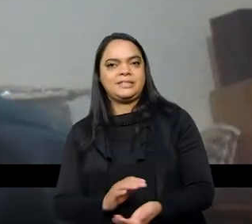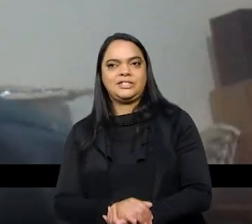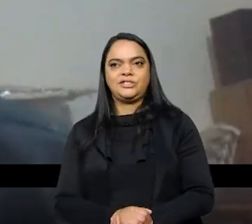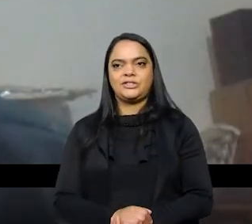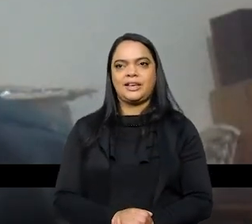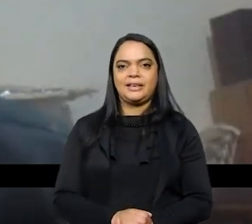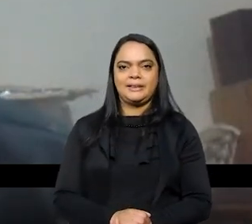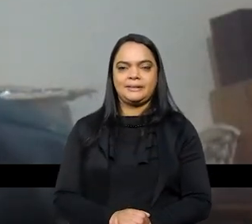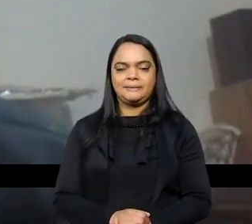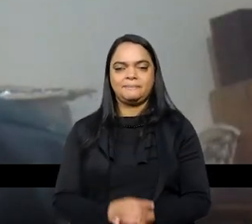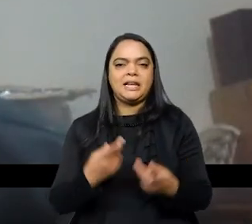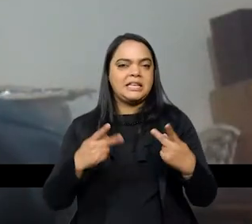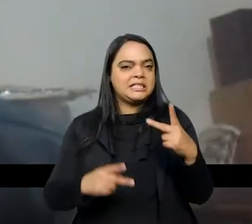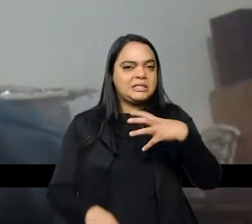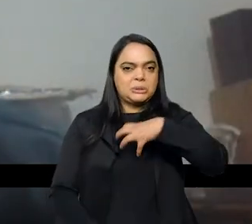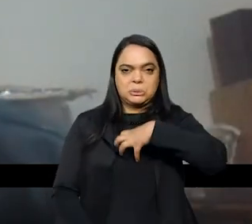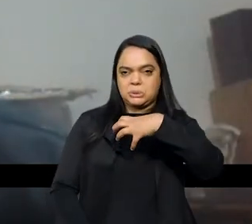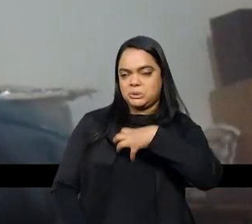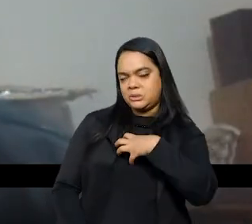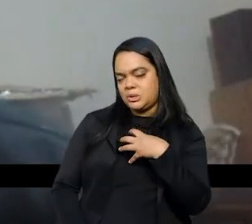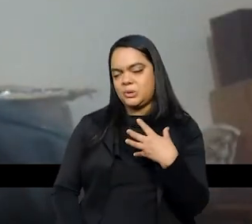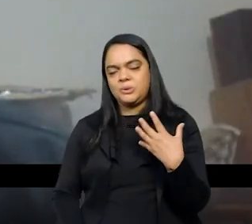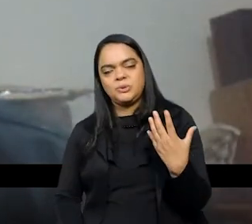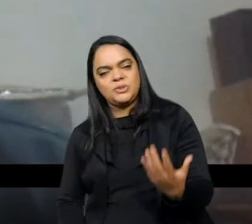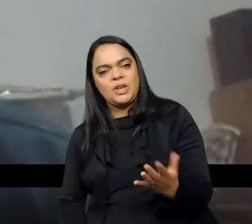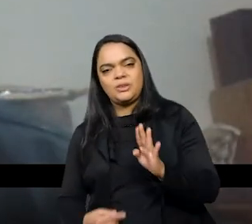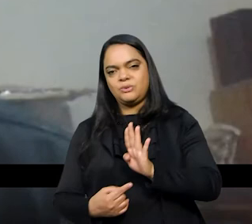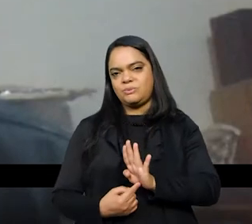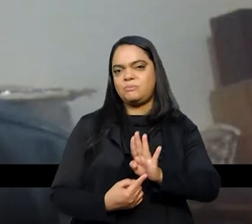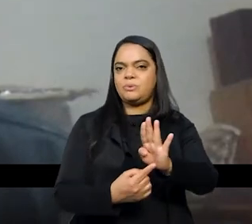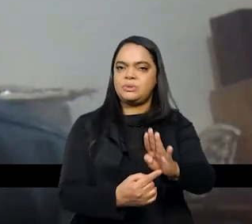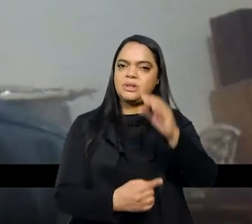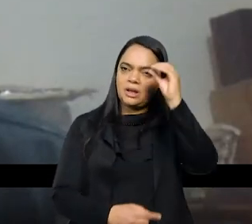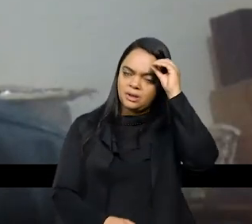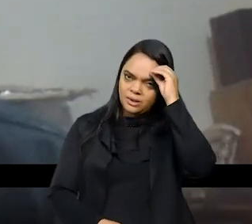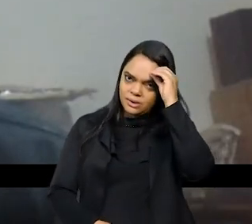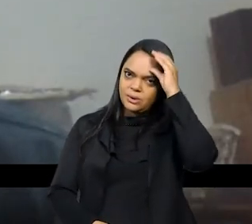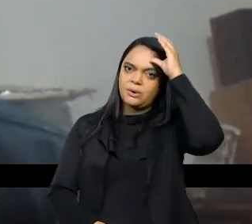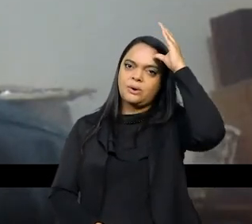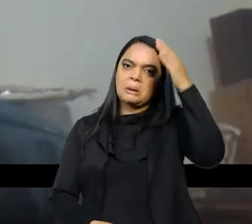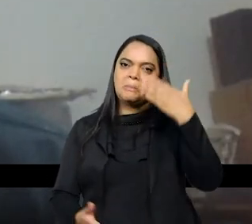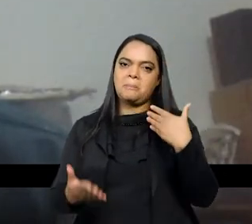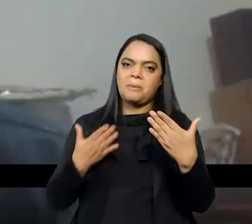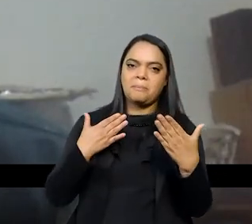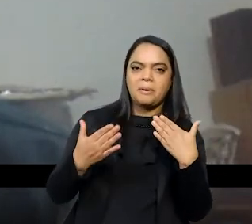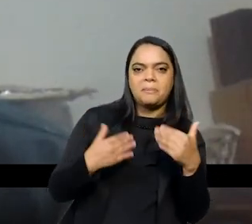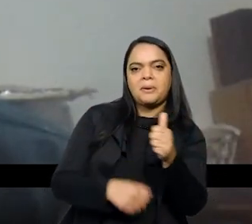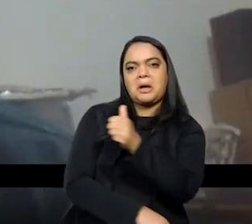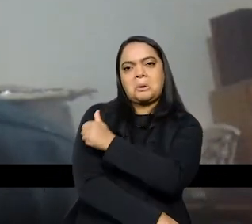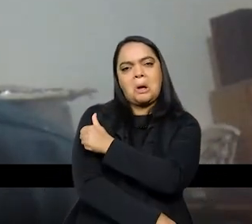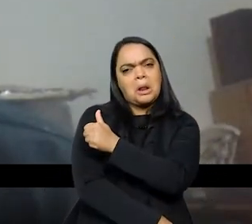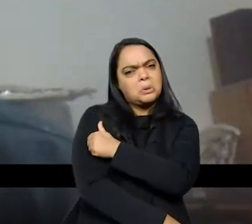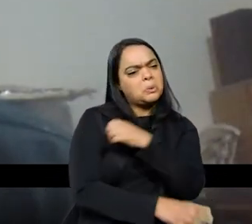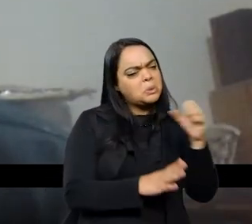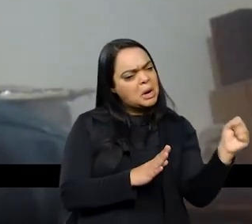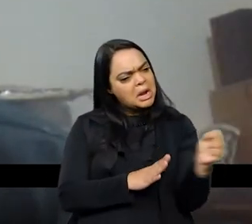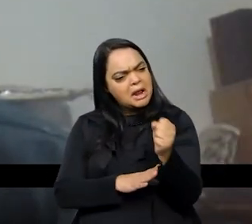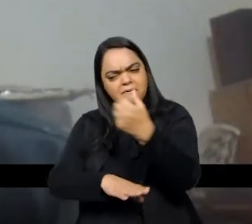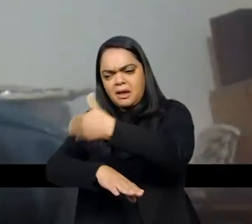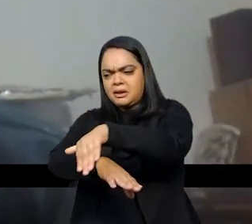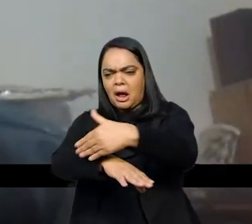forma de lidar com o conhecimento, de lidar com o estudante, colocá-lo na rua. O arruamento, então, é um